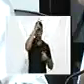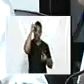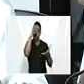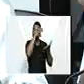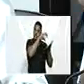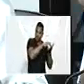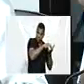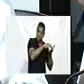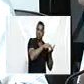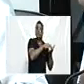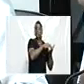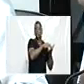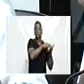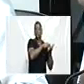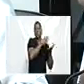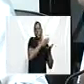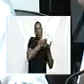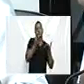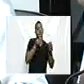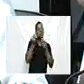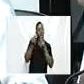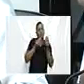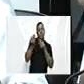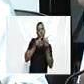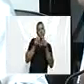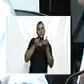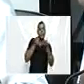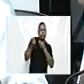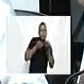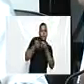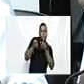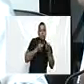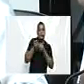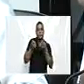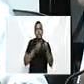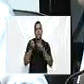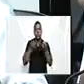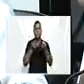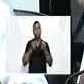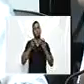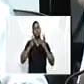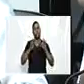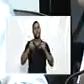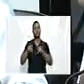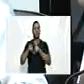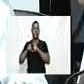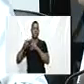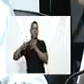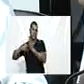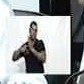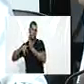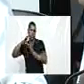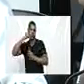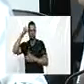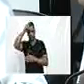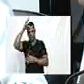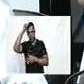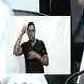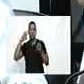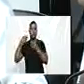executivo e quanta negociação democrática houve partindo do sindicato e